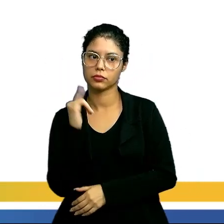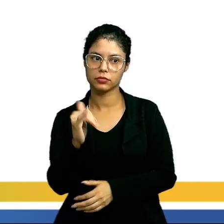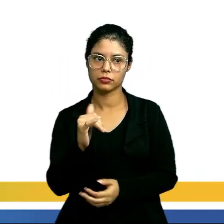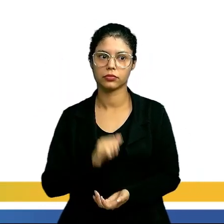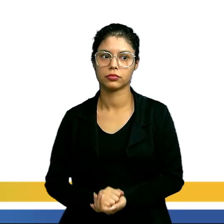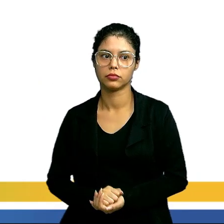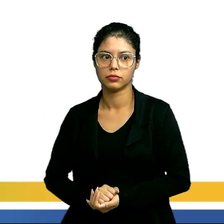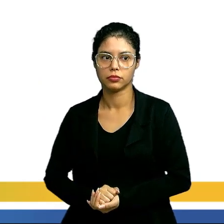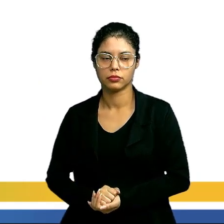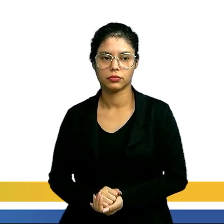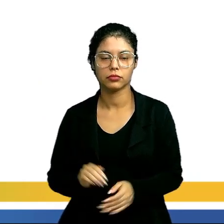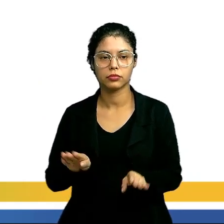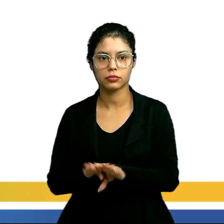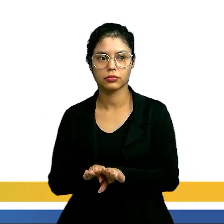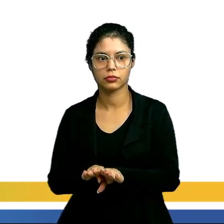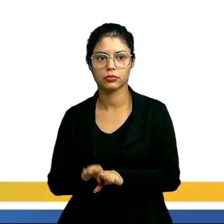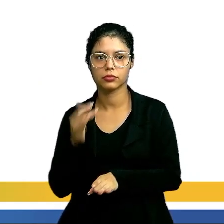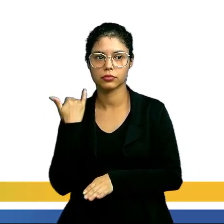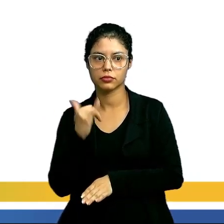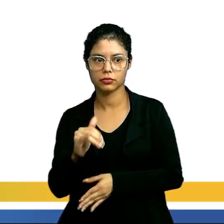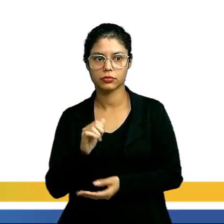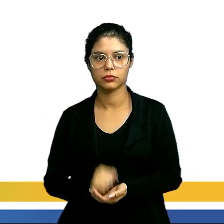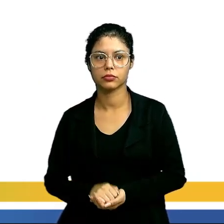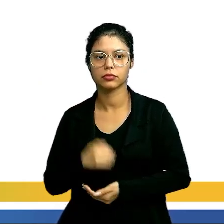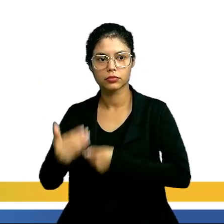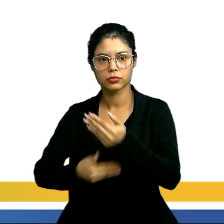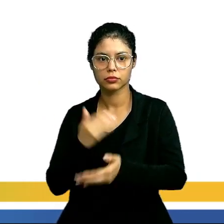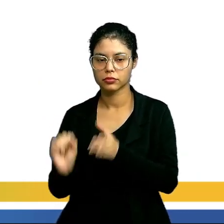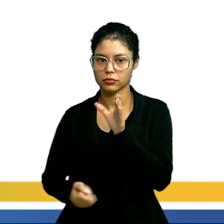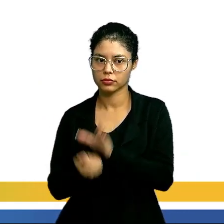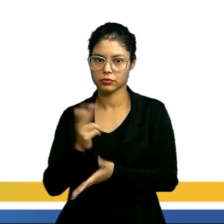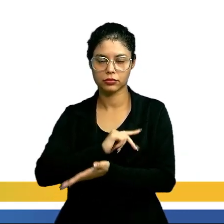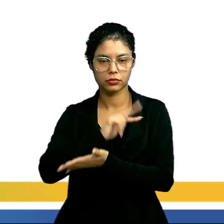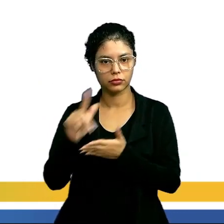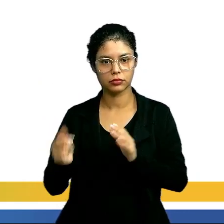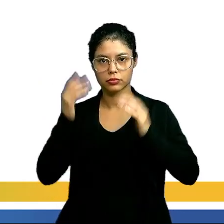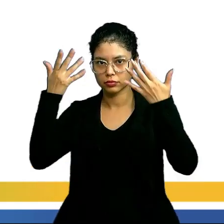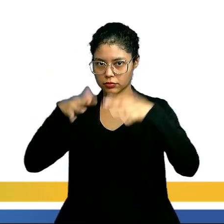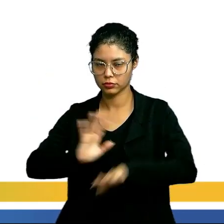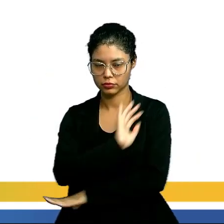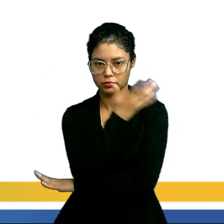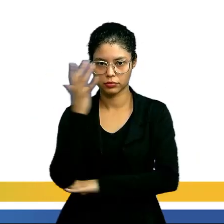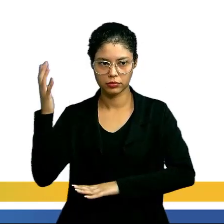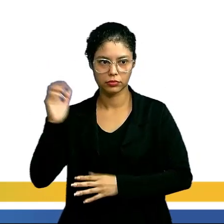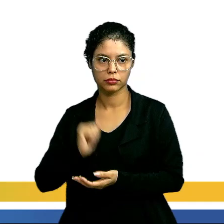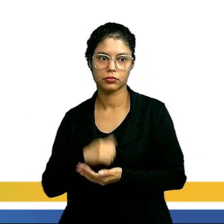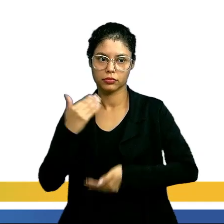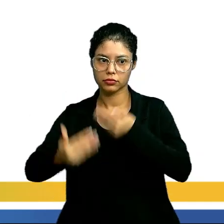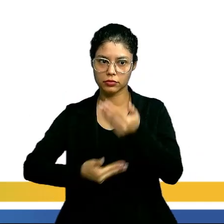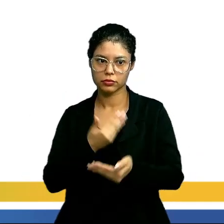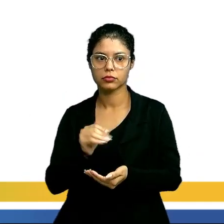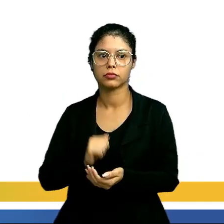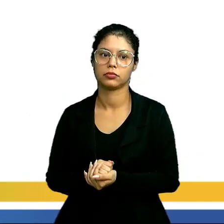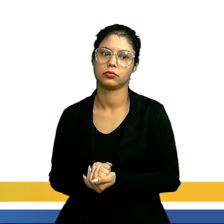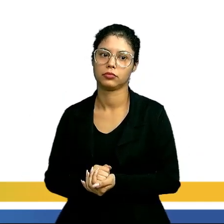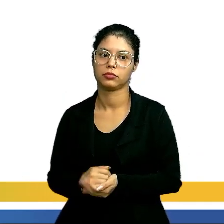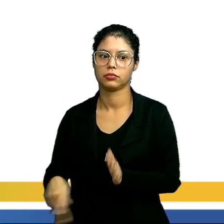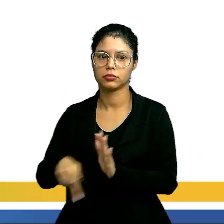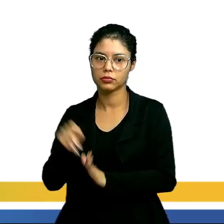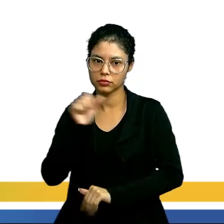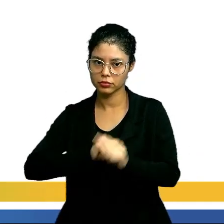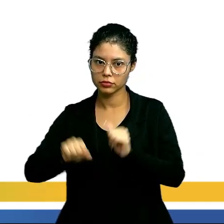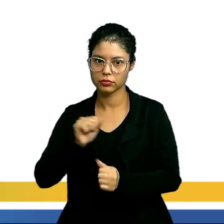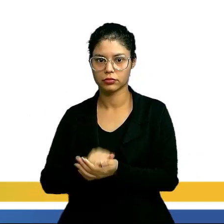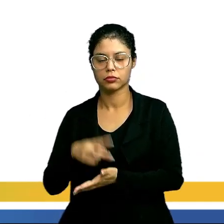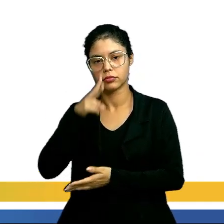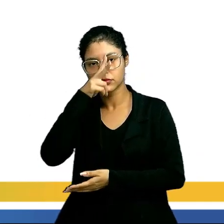energia. As energias são processos que surgem de várias formas na natureza. Esses processos estão em